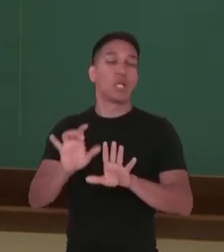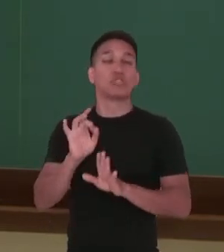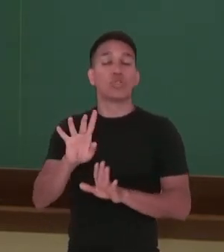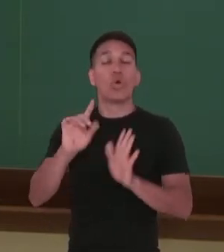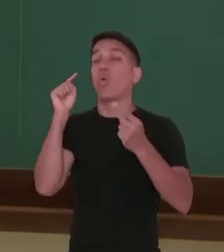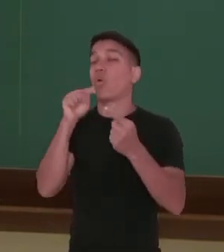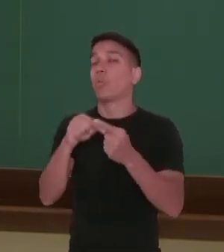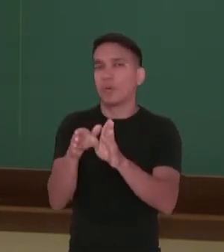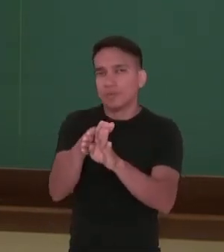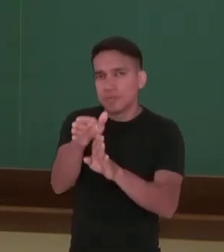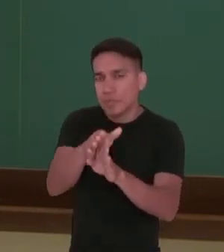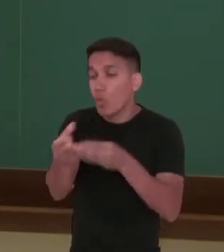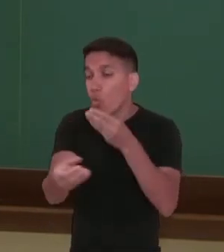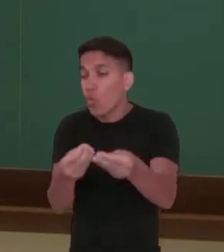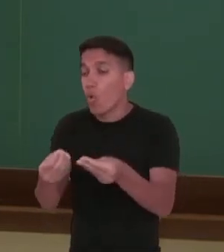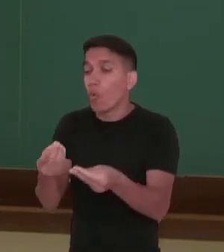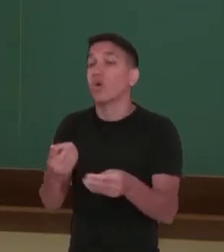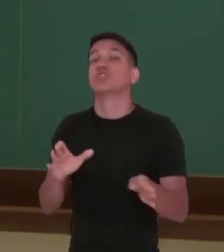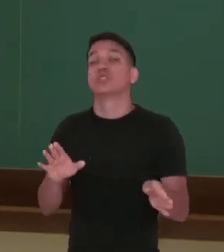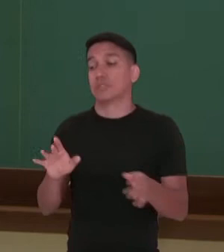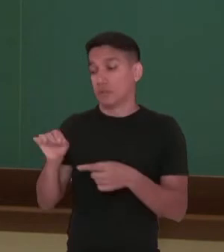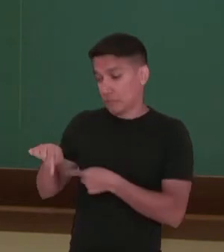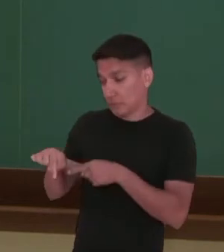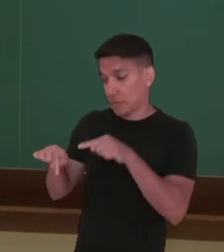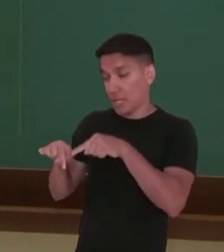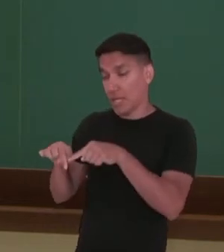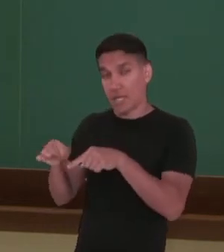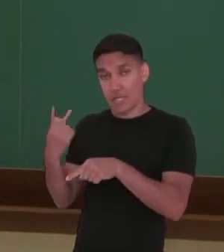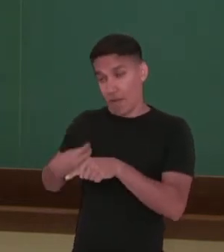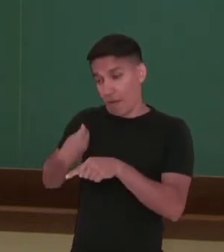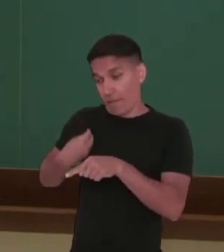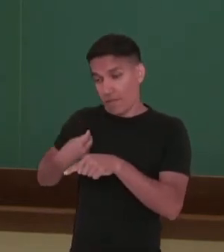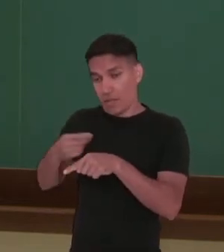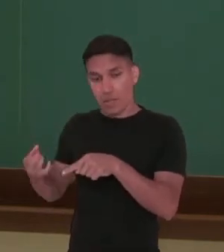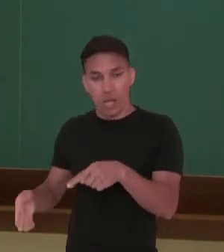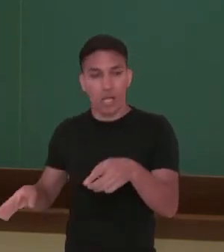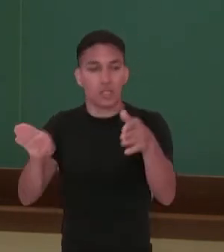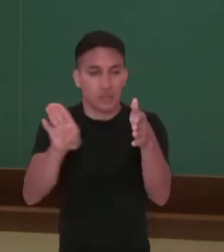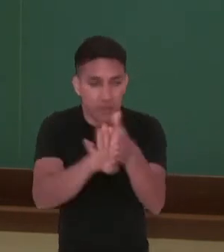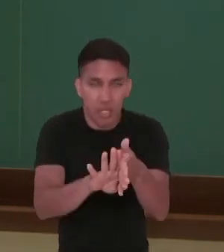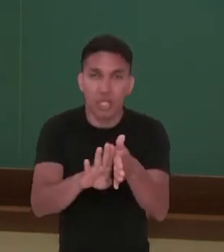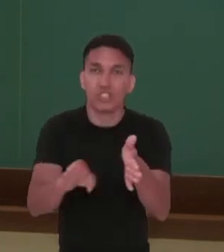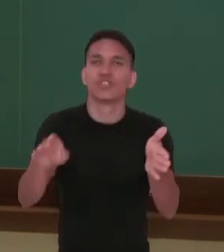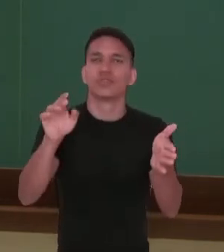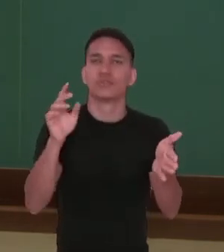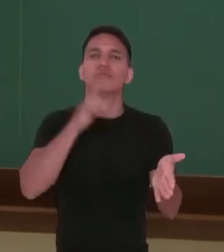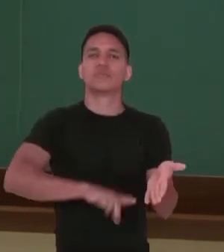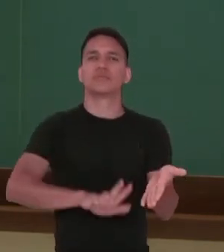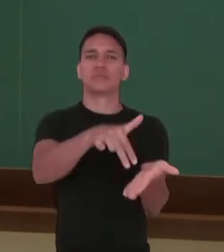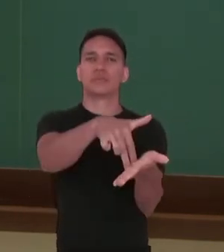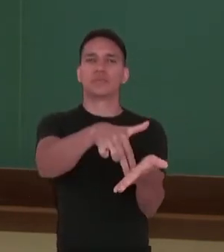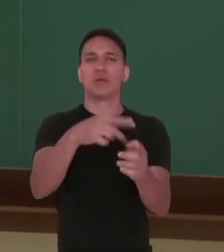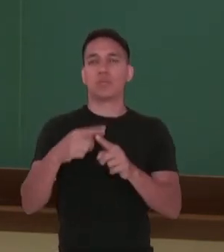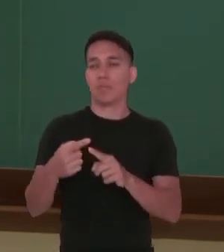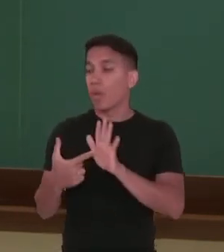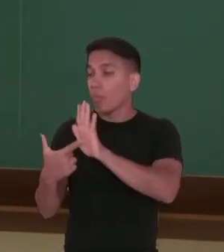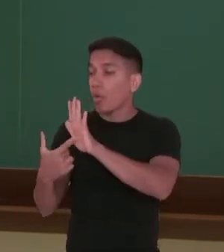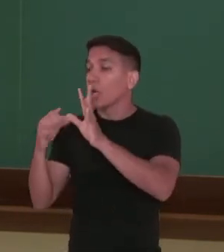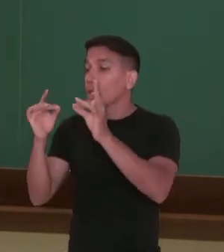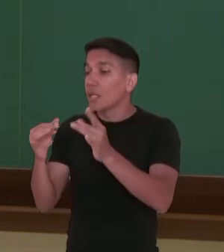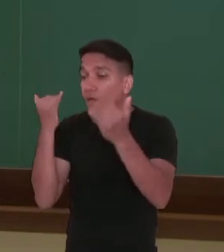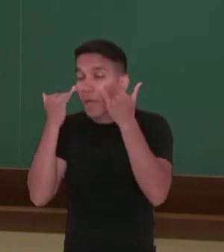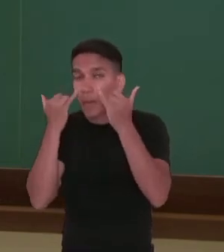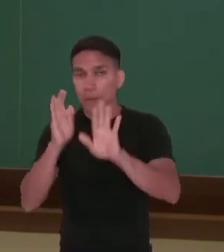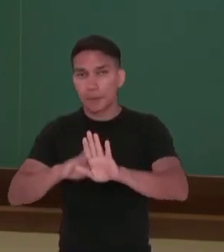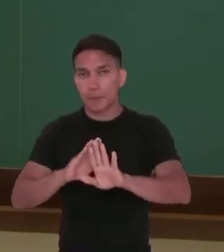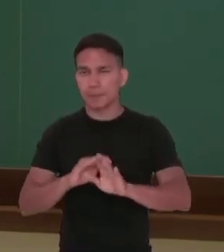de sair do teu ponto e chegar lá, através de alguns marcos importantes, ruas e assim por diante. Beleza? Olha aí que legal.